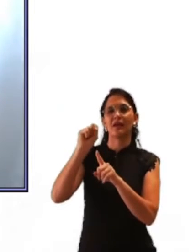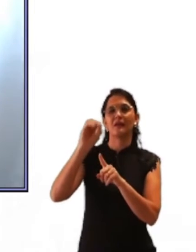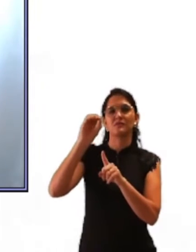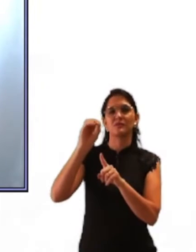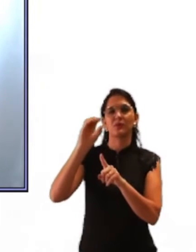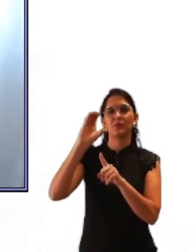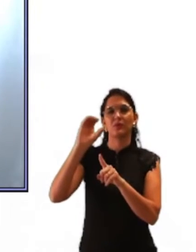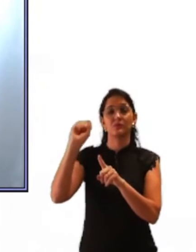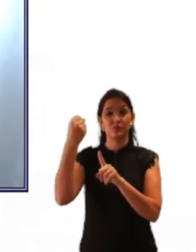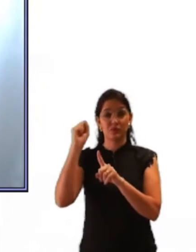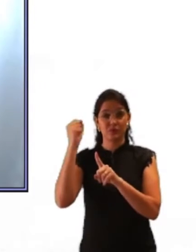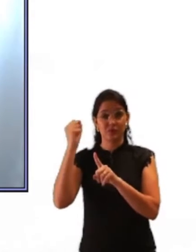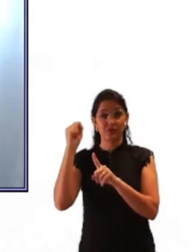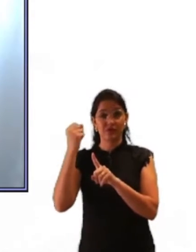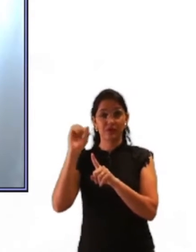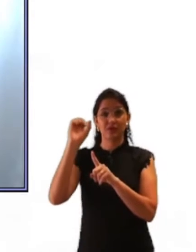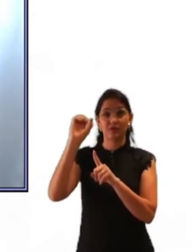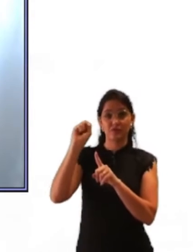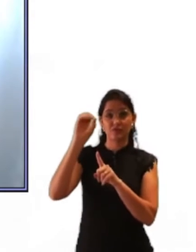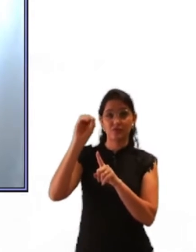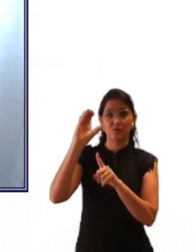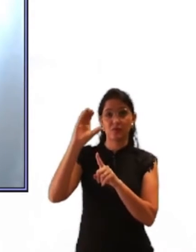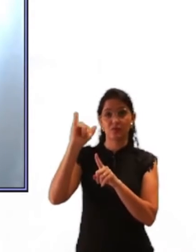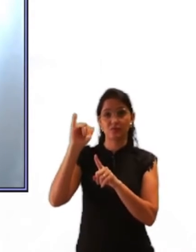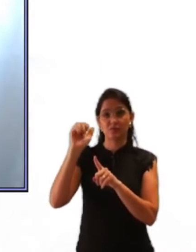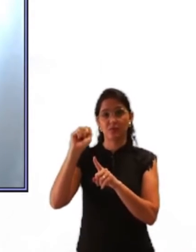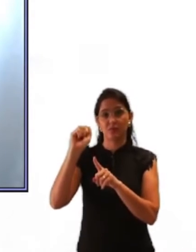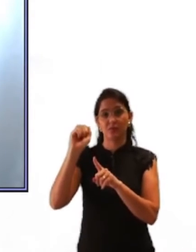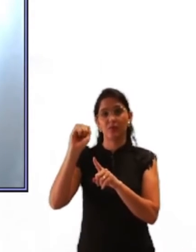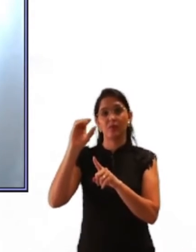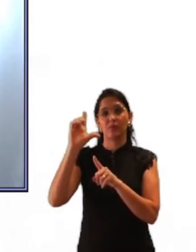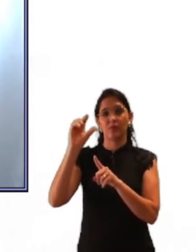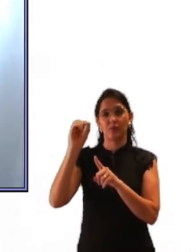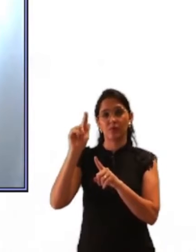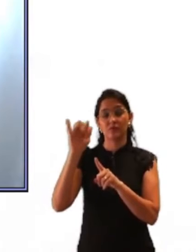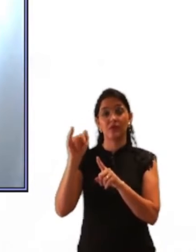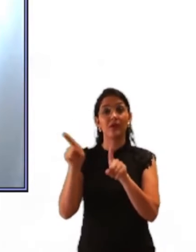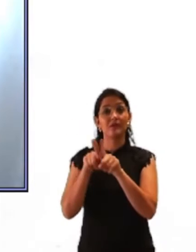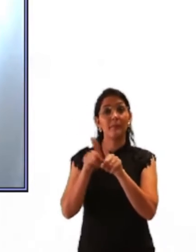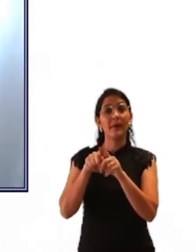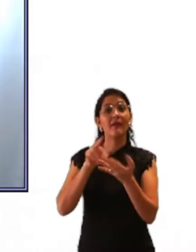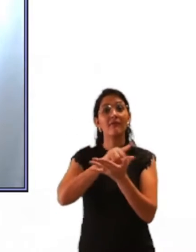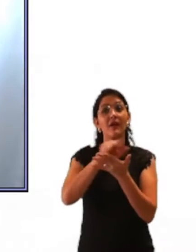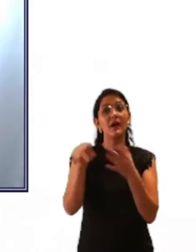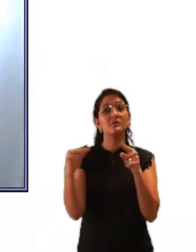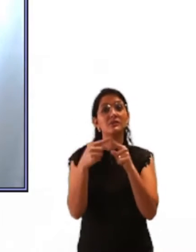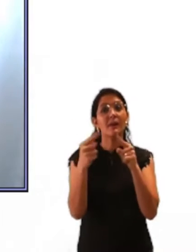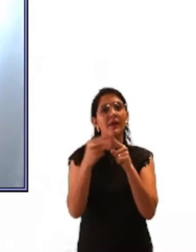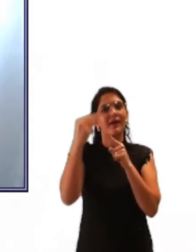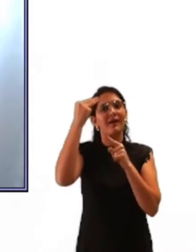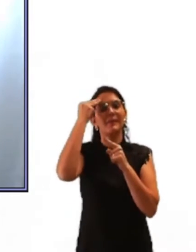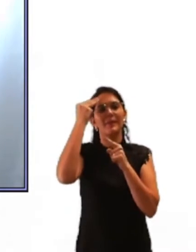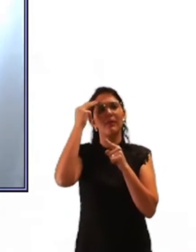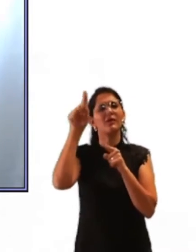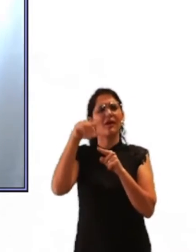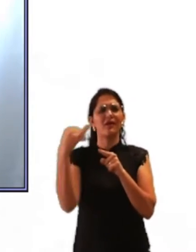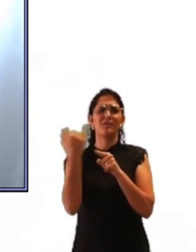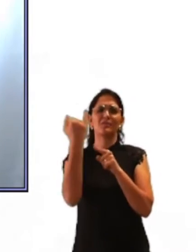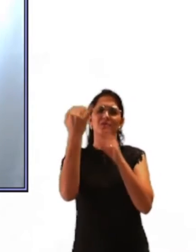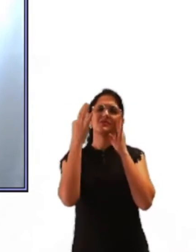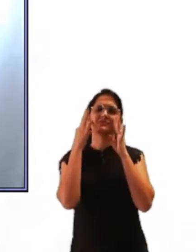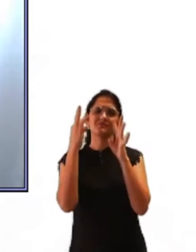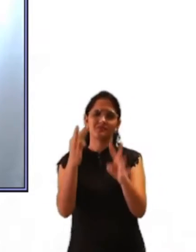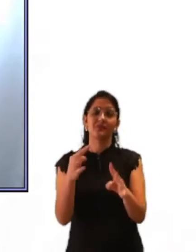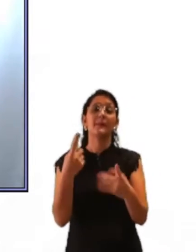análise dessas provas dependentes da memória. Isso é muito interessante, gente, é muito interessante esse tema. Por quê? Porque olha